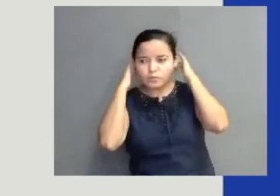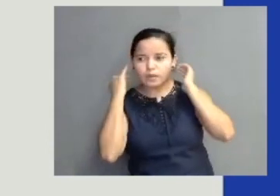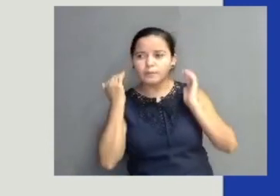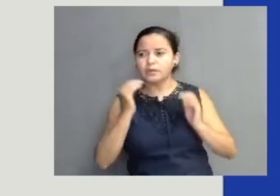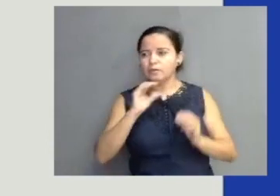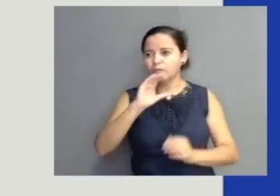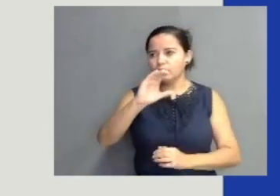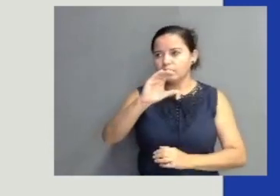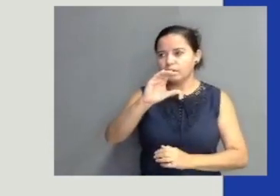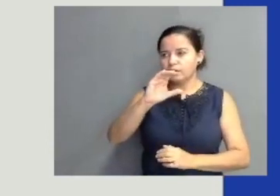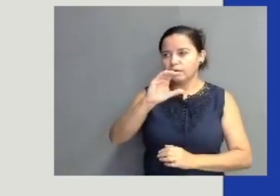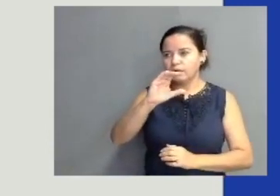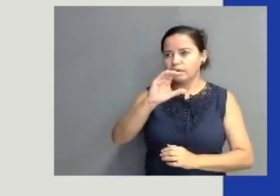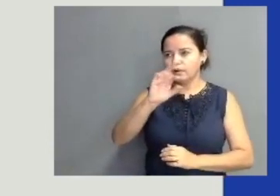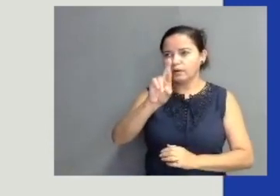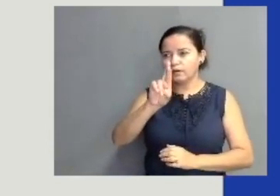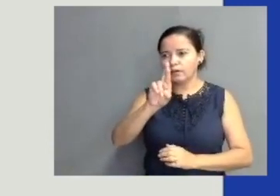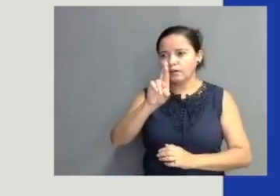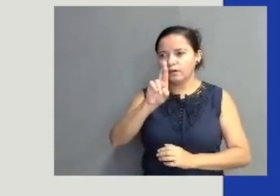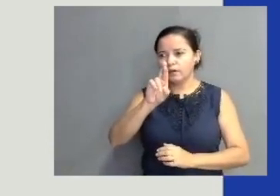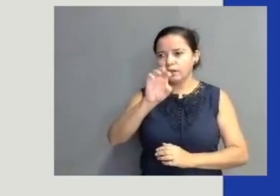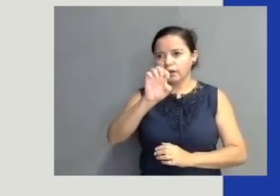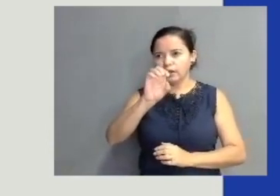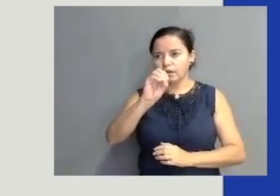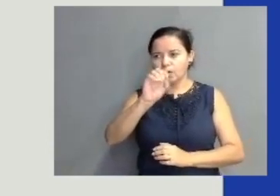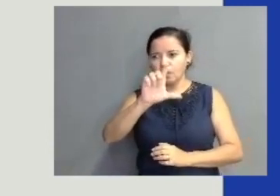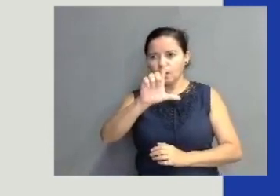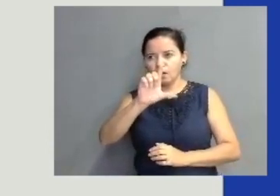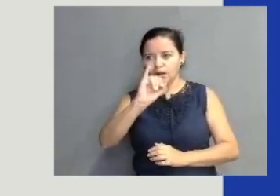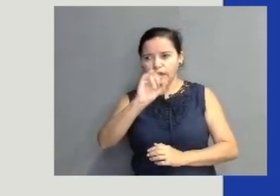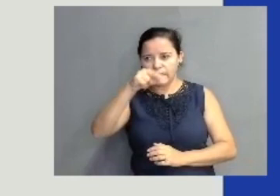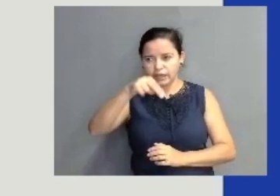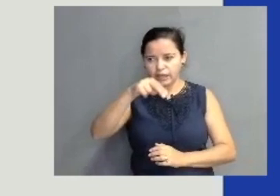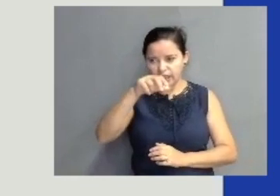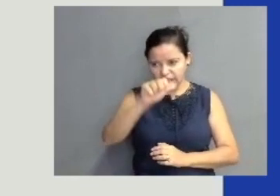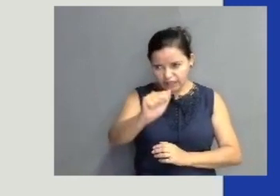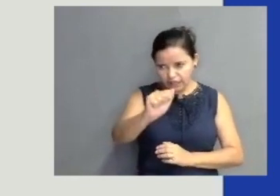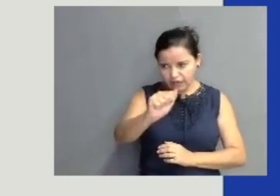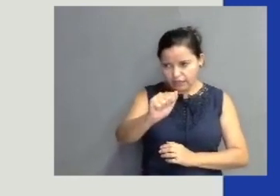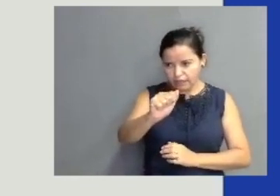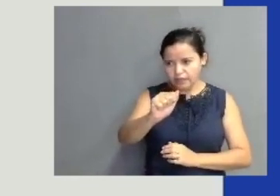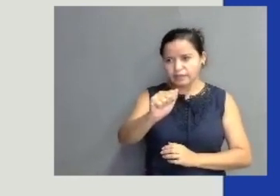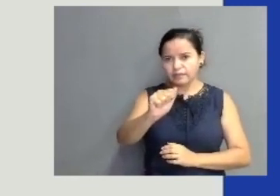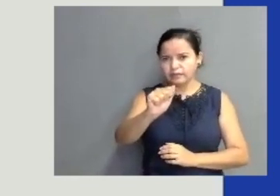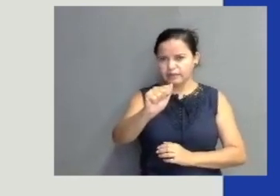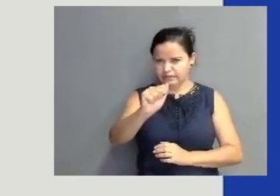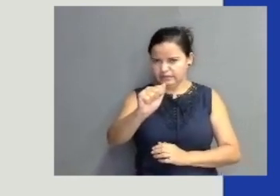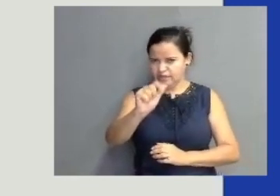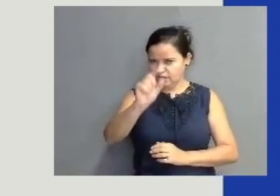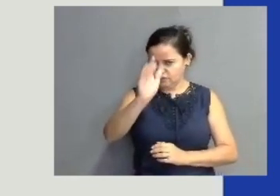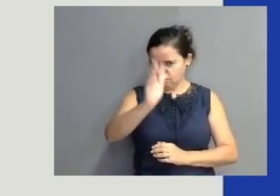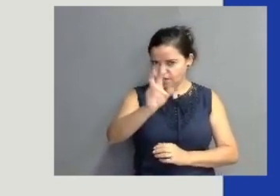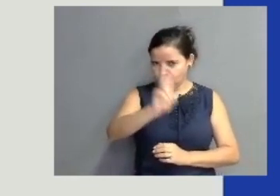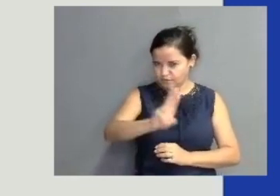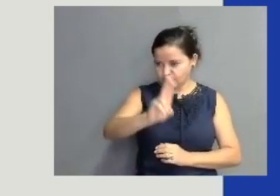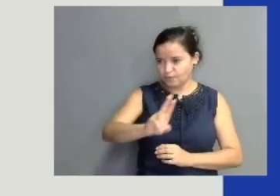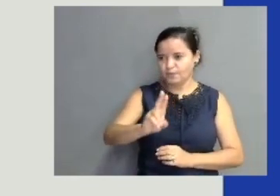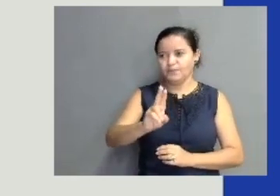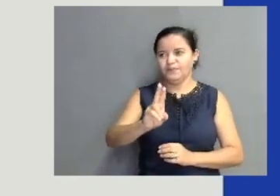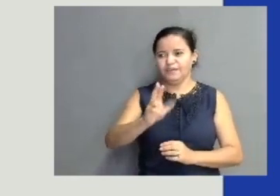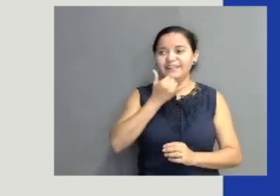se Fernando já usou ou Júnior já usaram creolina no cabelo. Creolina não, né? Brilhantina. Brilhantina. Então,